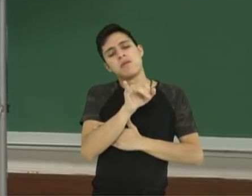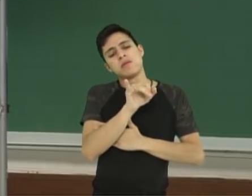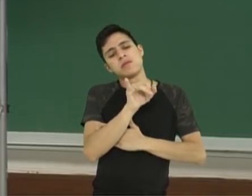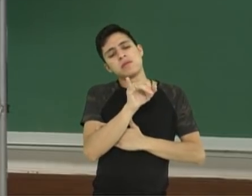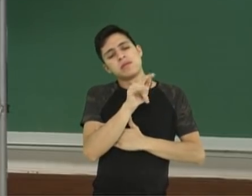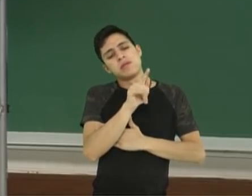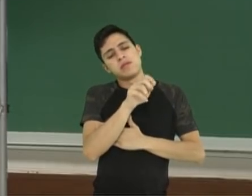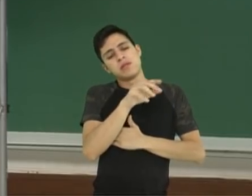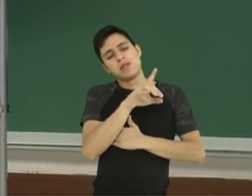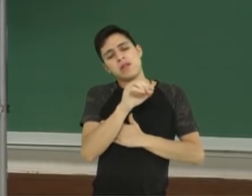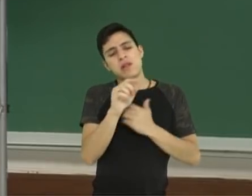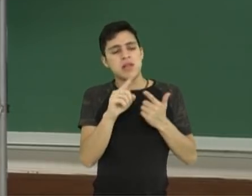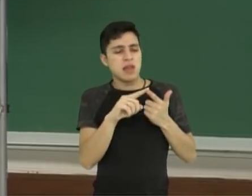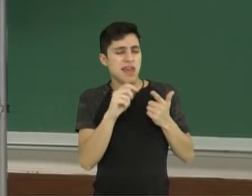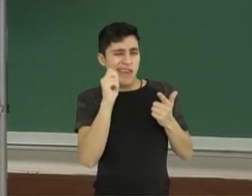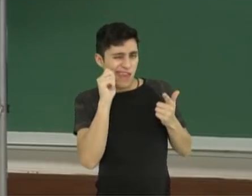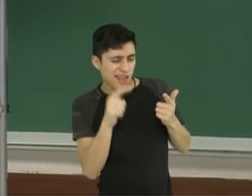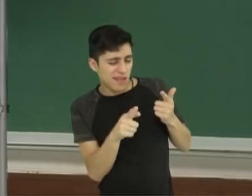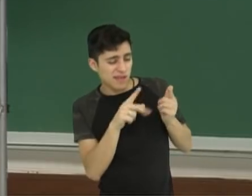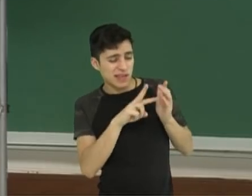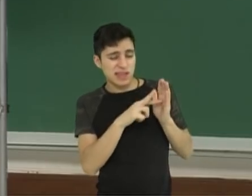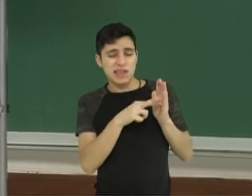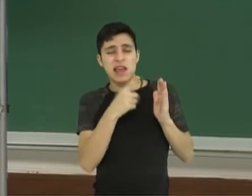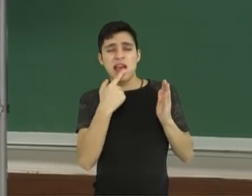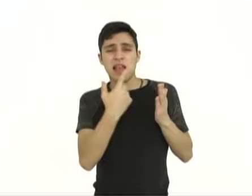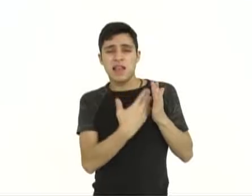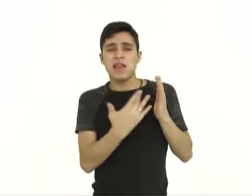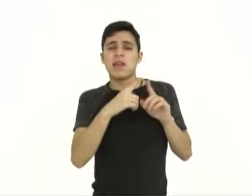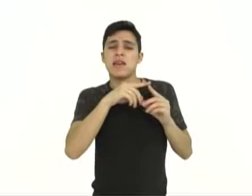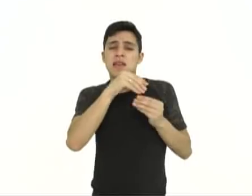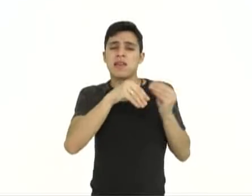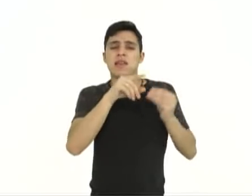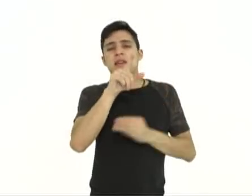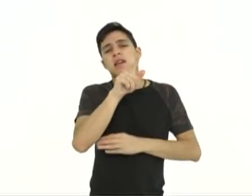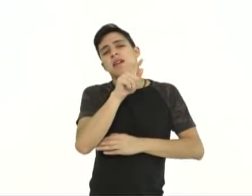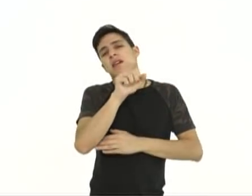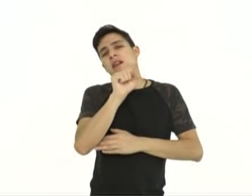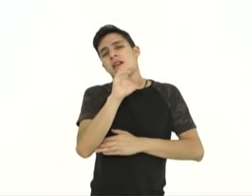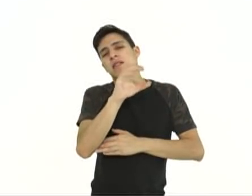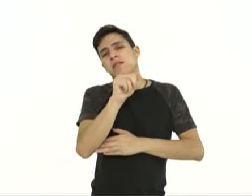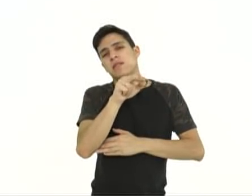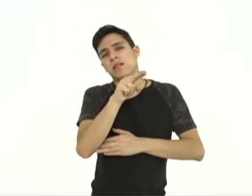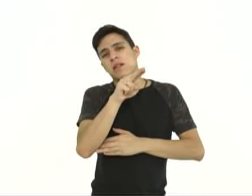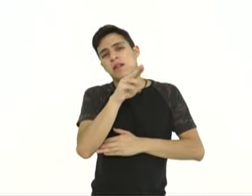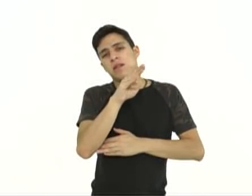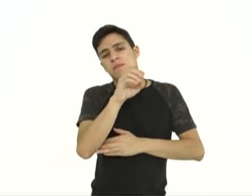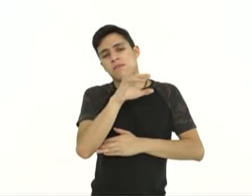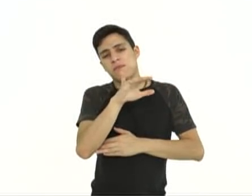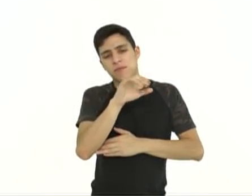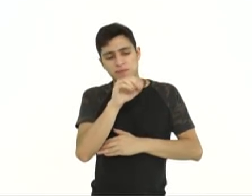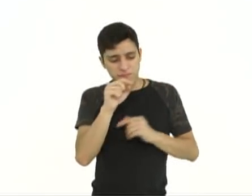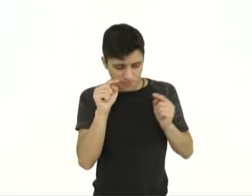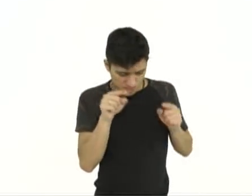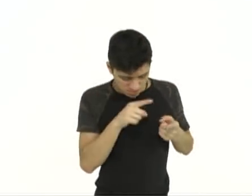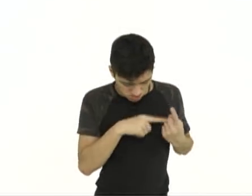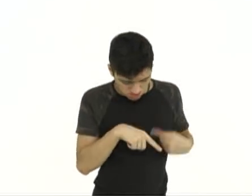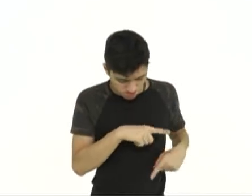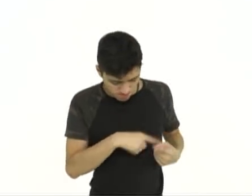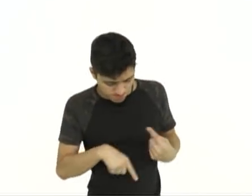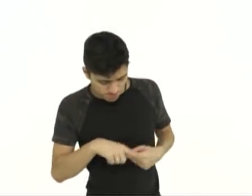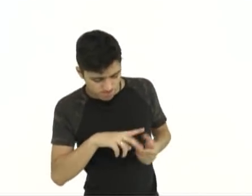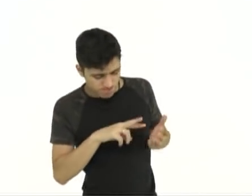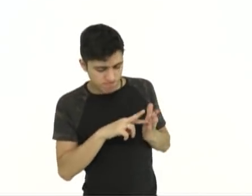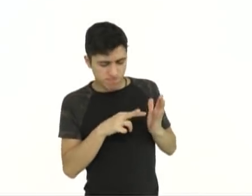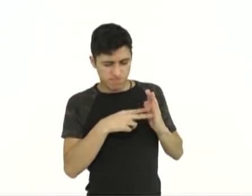está azul, sangue rico em gás carbônico. Esse sistema garante que o oxigênio e os nutrientes da